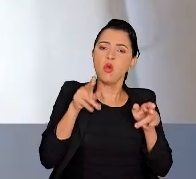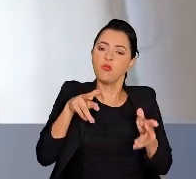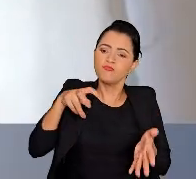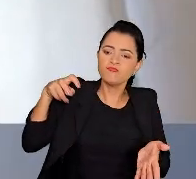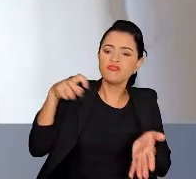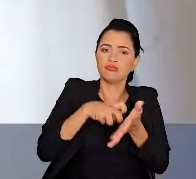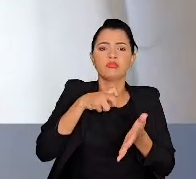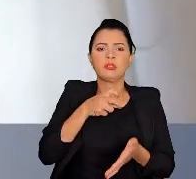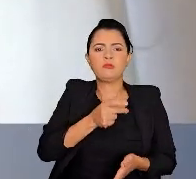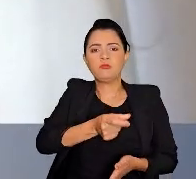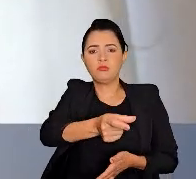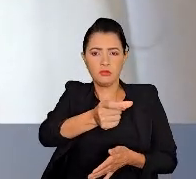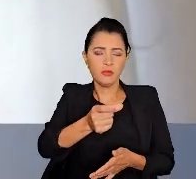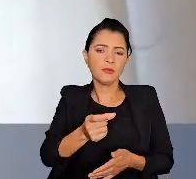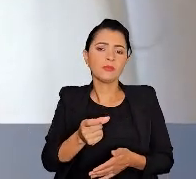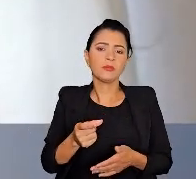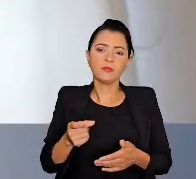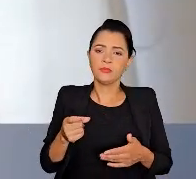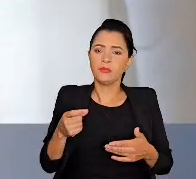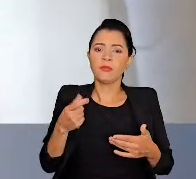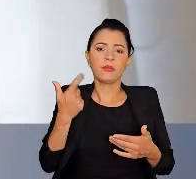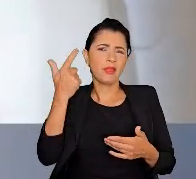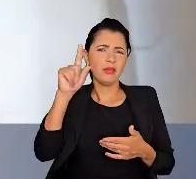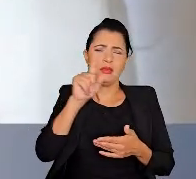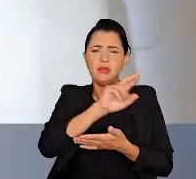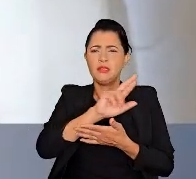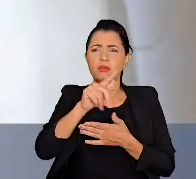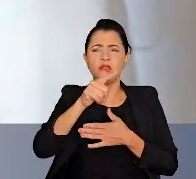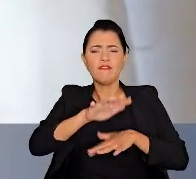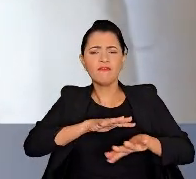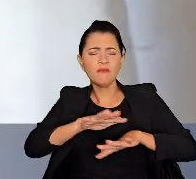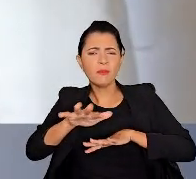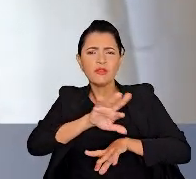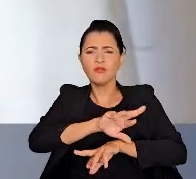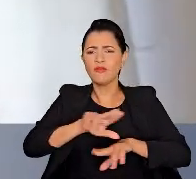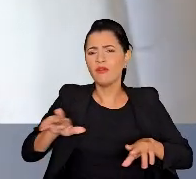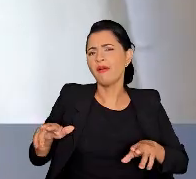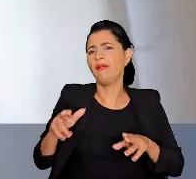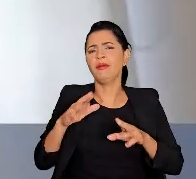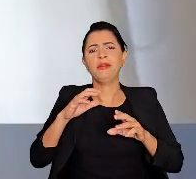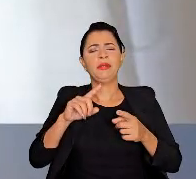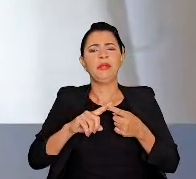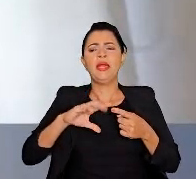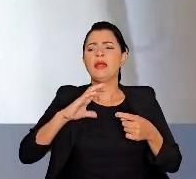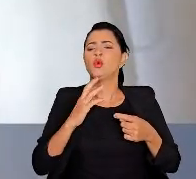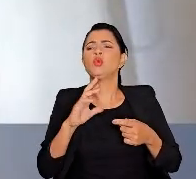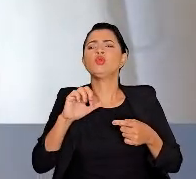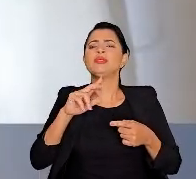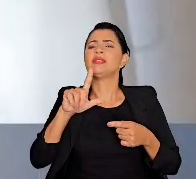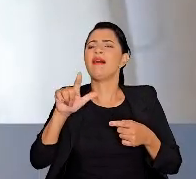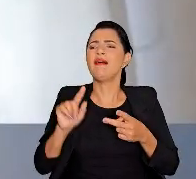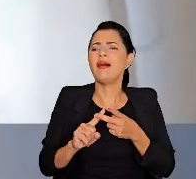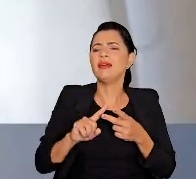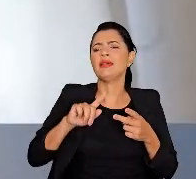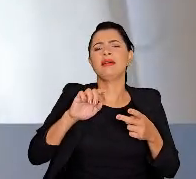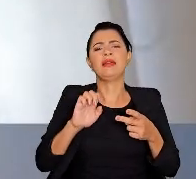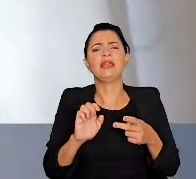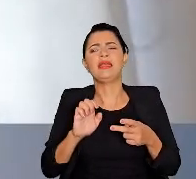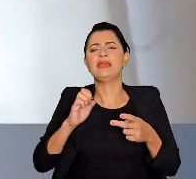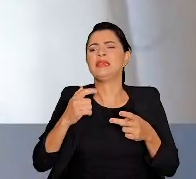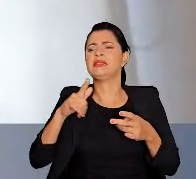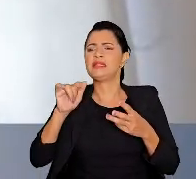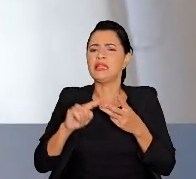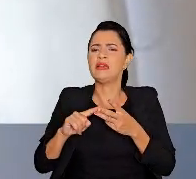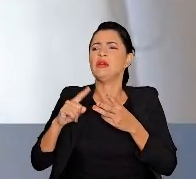permanente. Isso explica uma série de movimentos como as cruzadas, a Inquisição, expulsões e